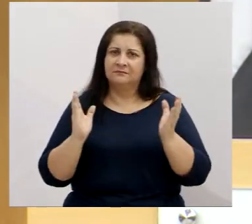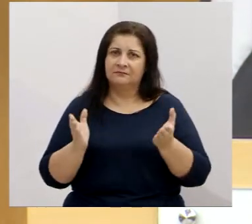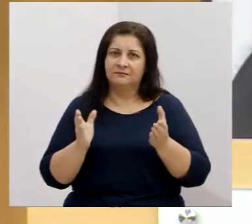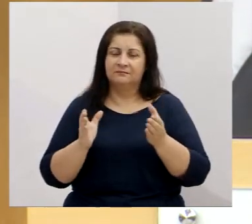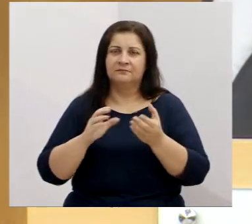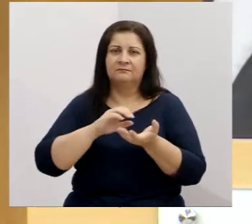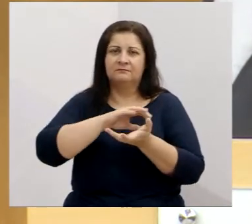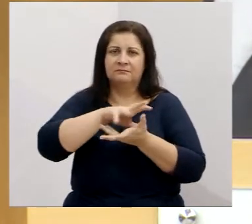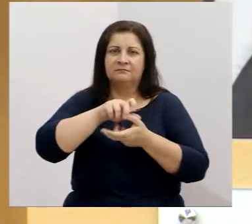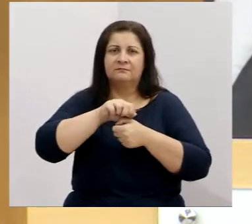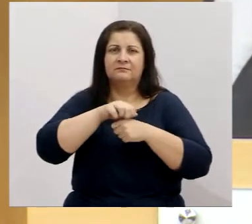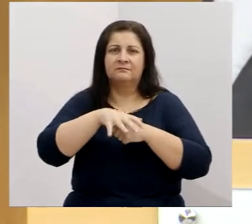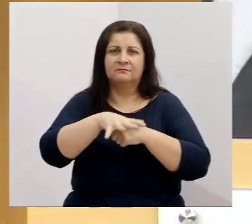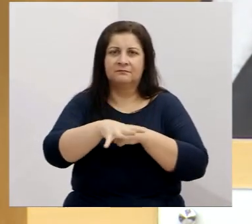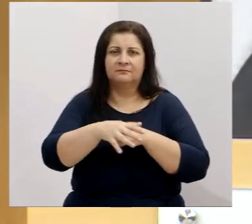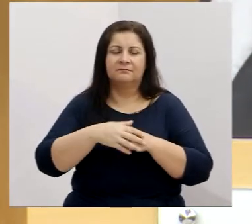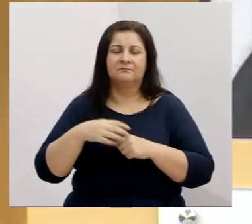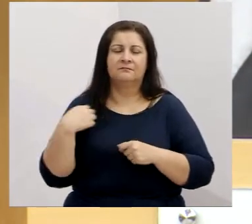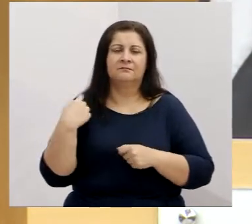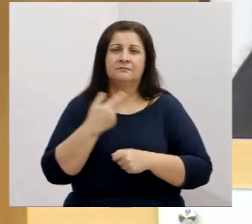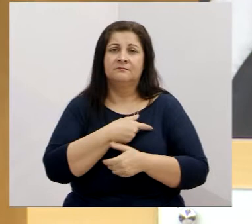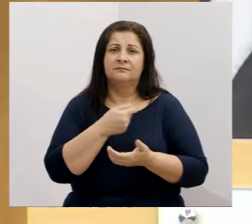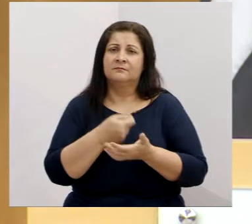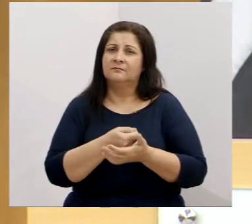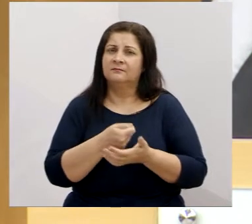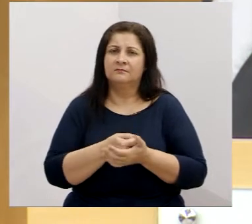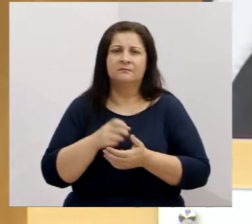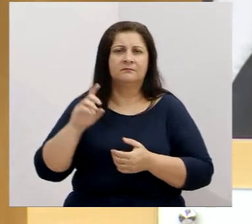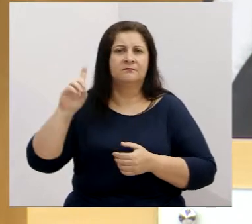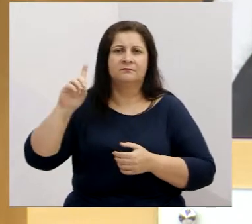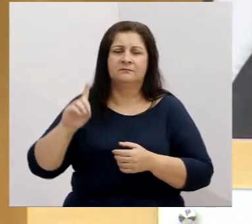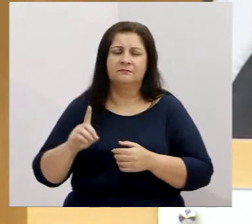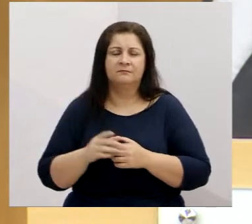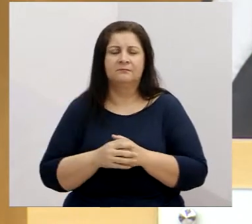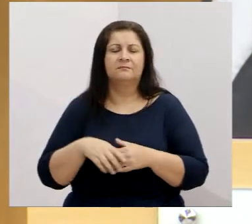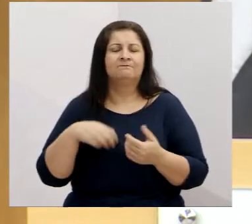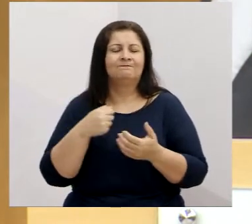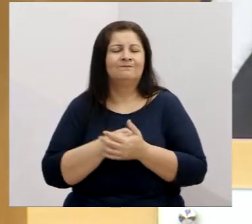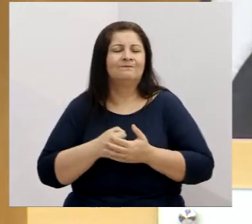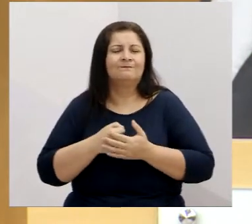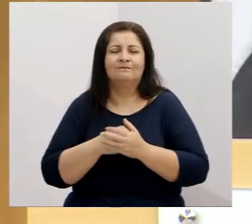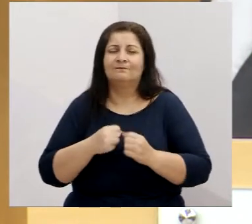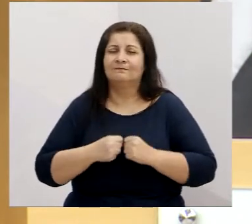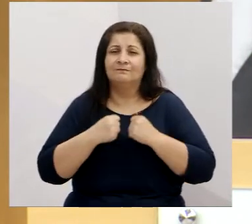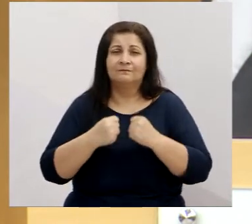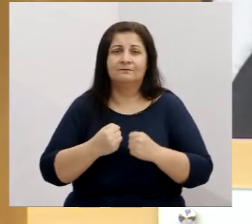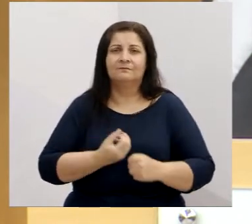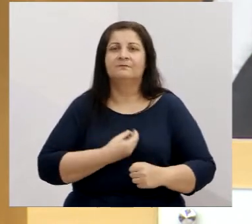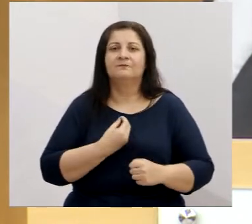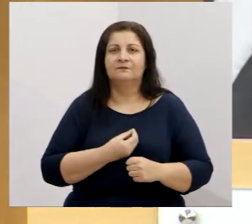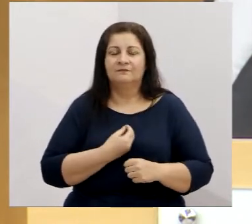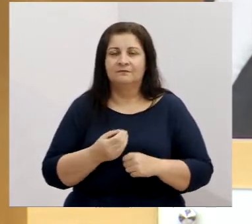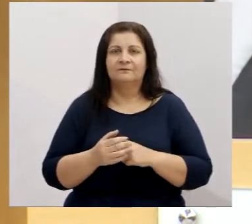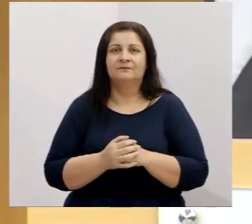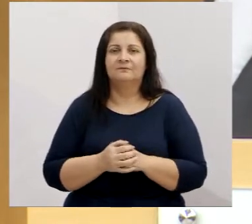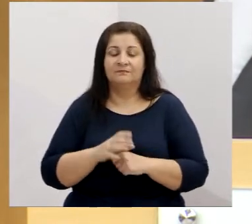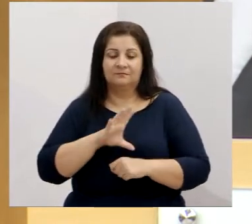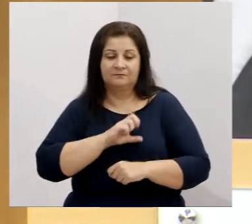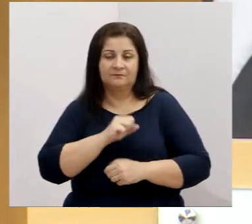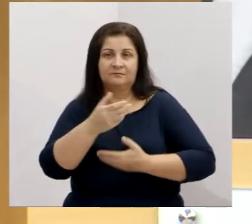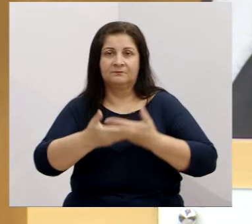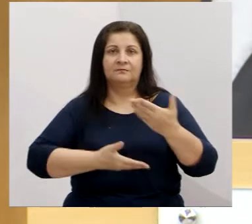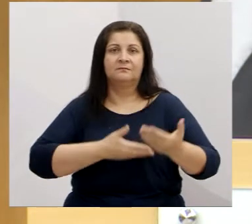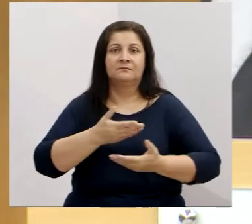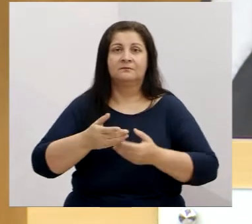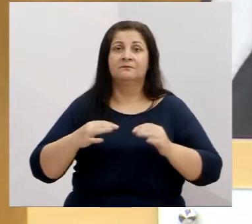pandemia onde a gente luta pela garantia dos direitos lutas pela vida pelo amor ao próximo tantas coisas que a gente